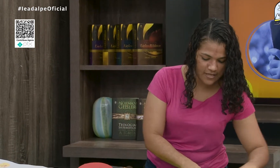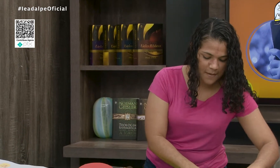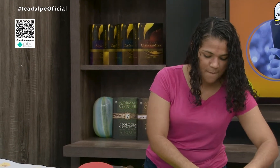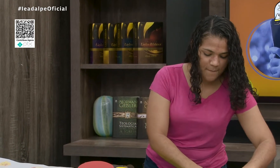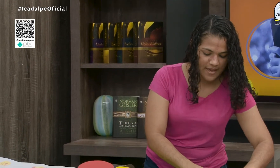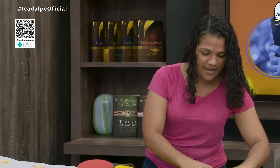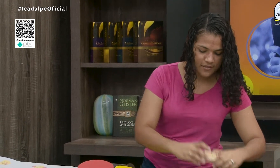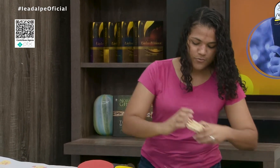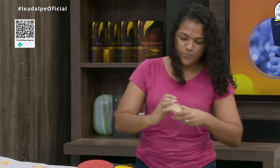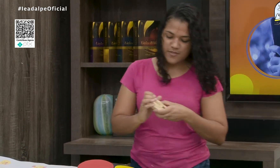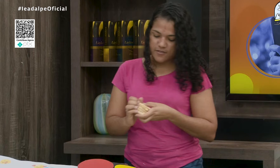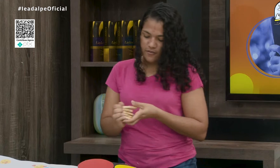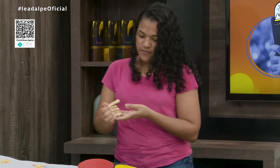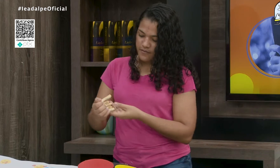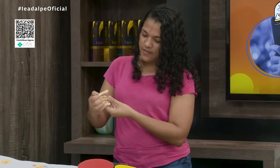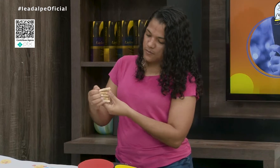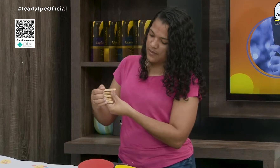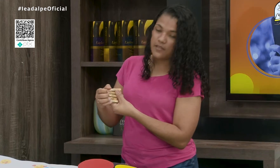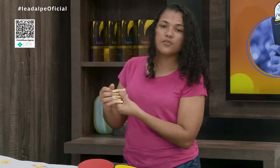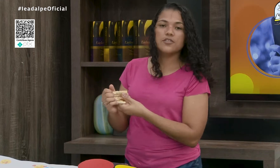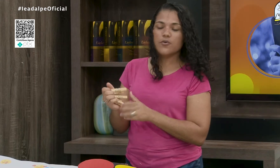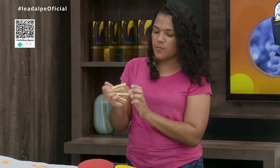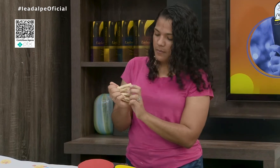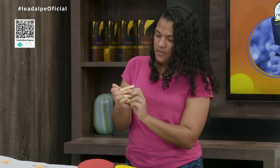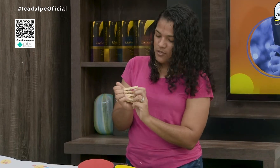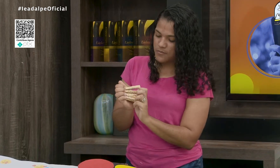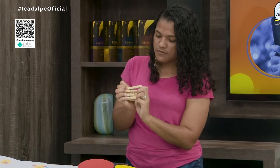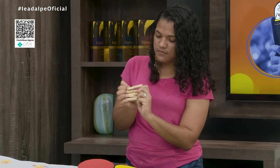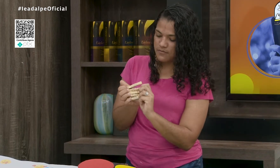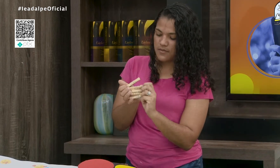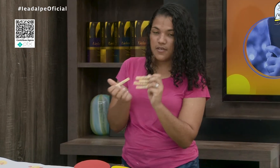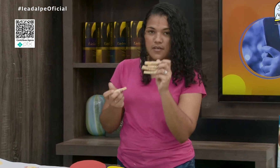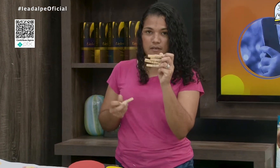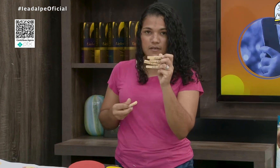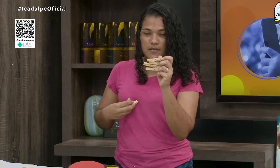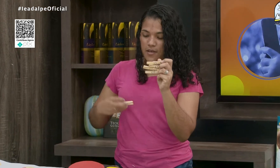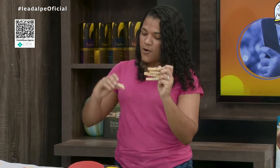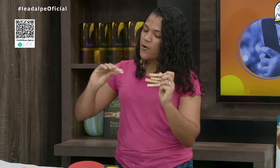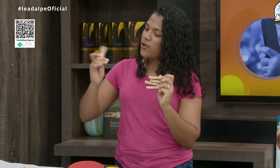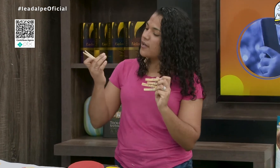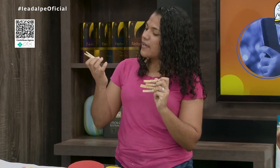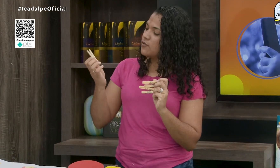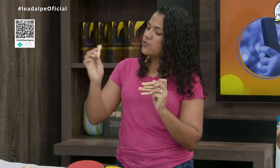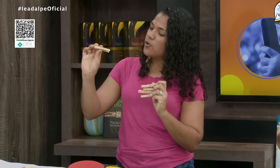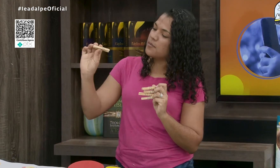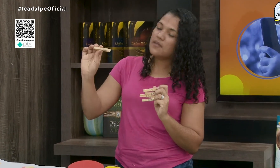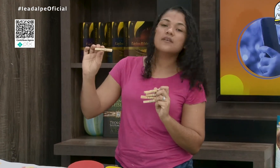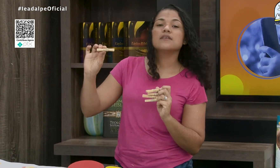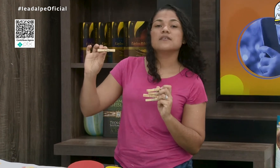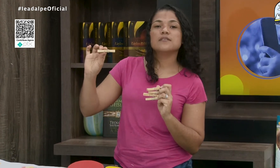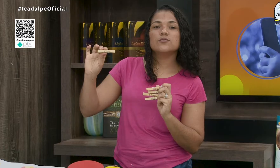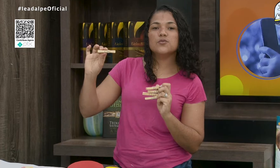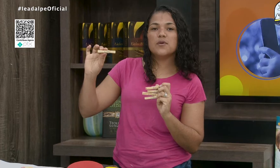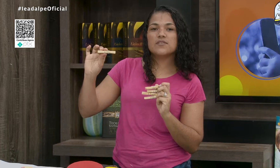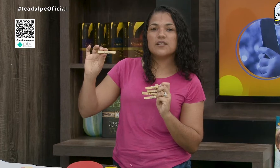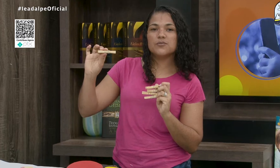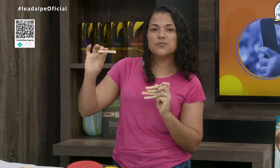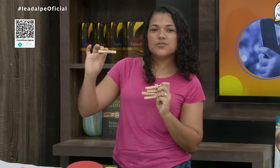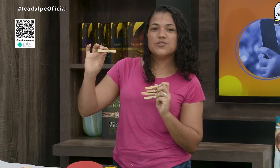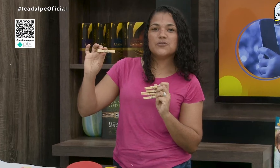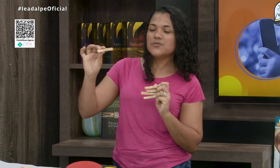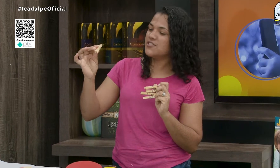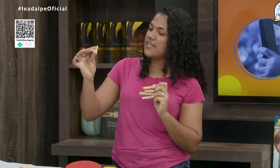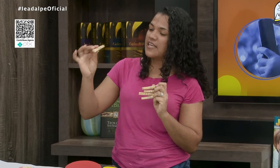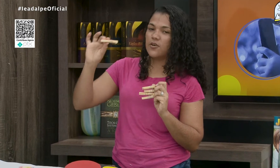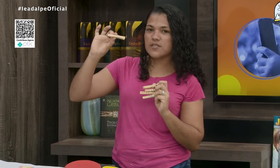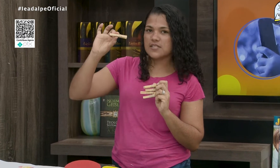alguns pegadores, ó, tá vendo? Prendedor de roupa mesmo, aqui. Coloquei o nome dos meus